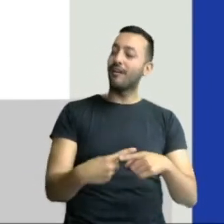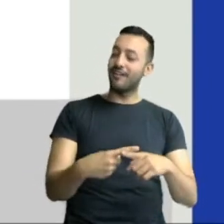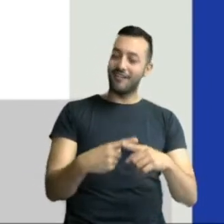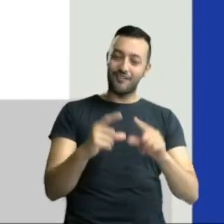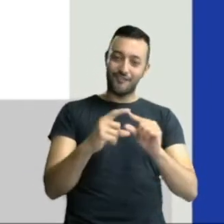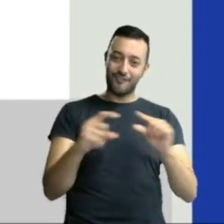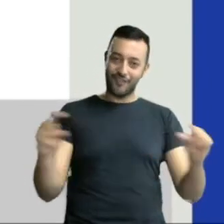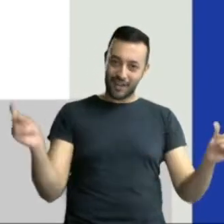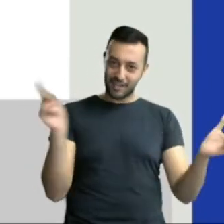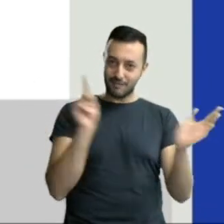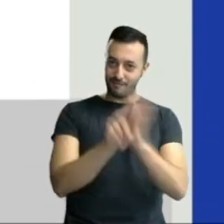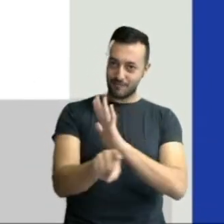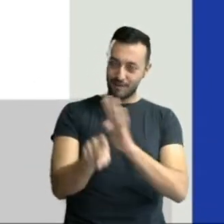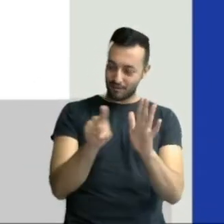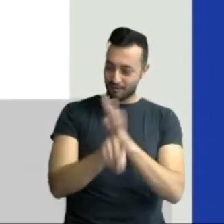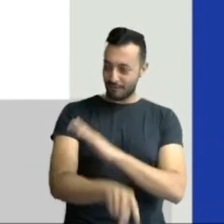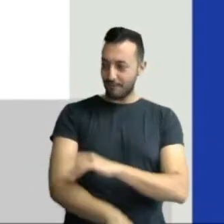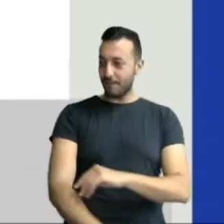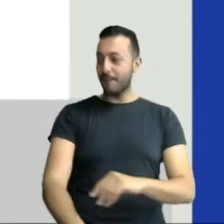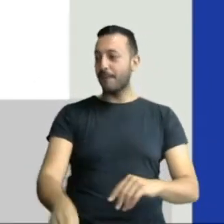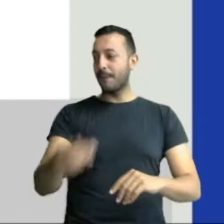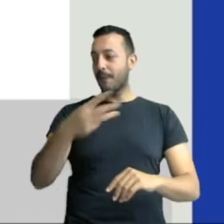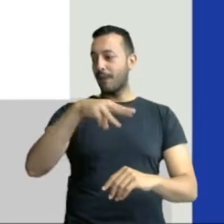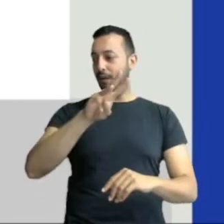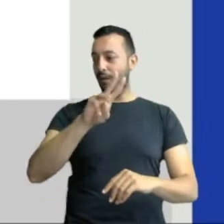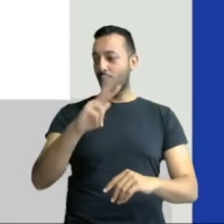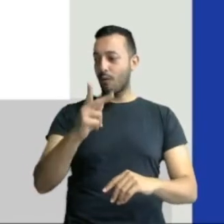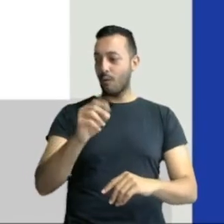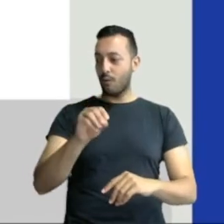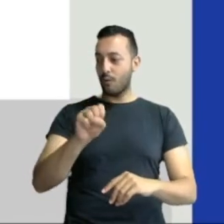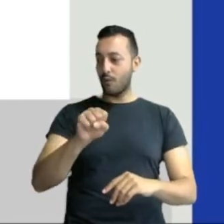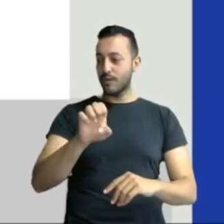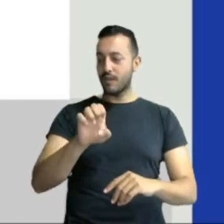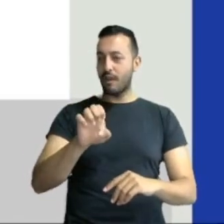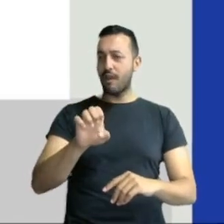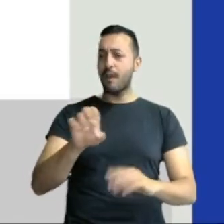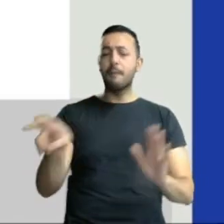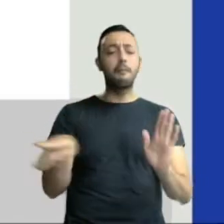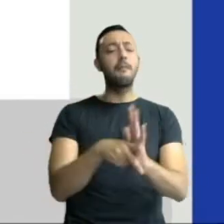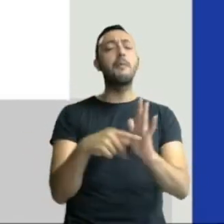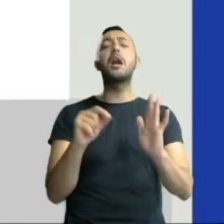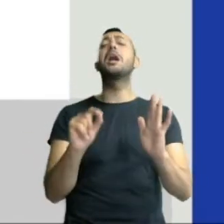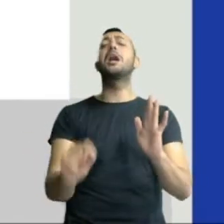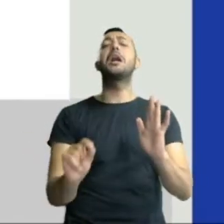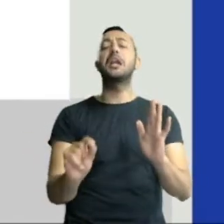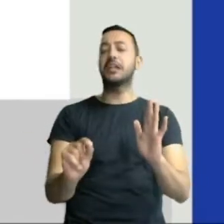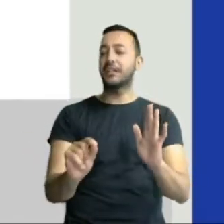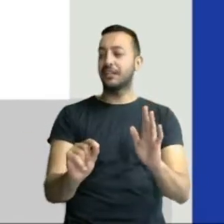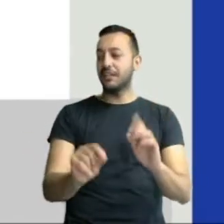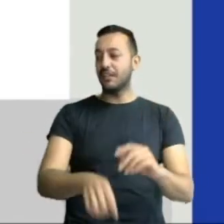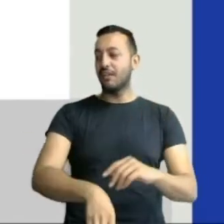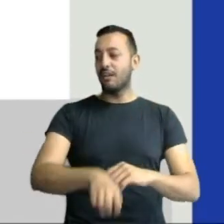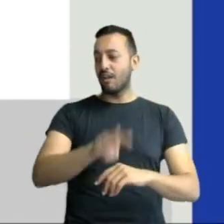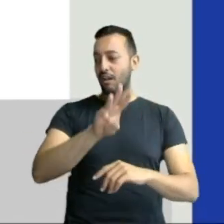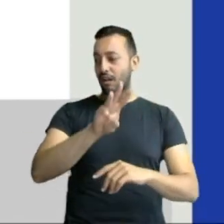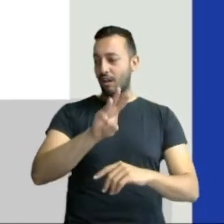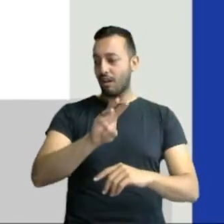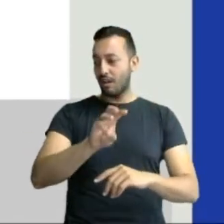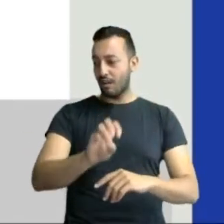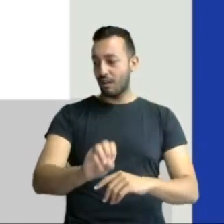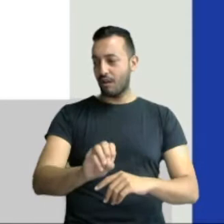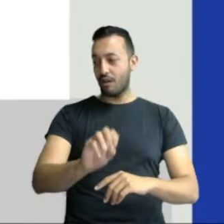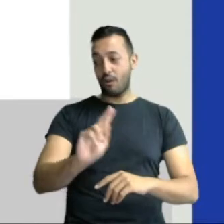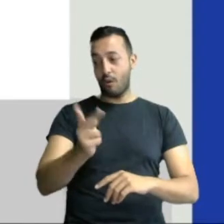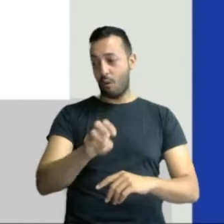frases interrogativas. Temos o whose, de quem ou a quem pertence. O how,